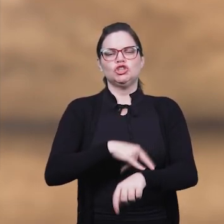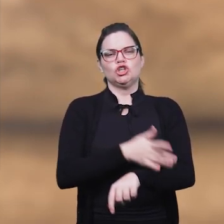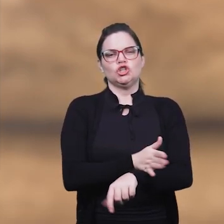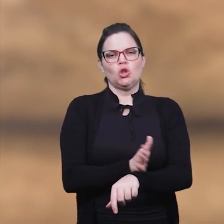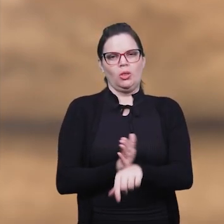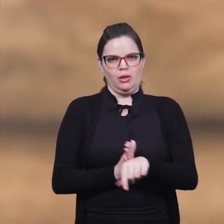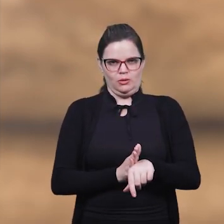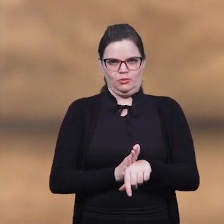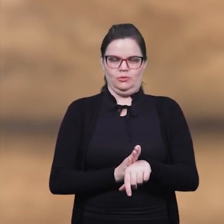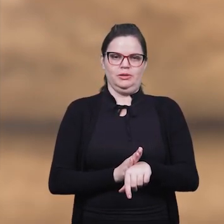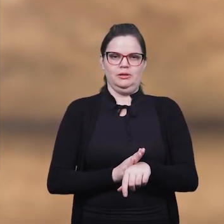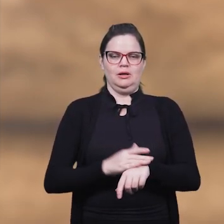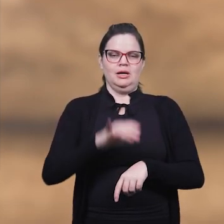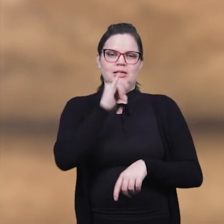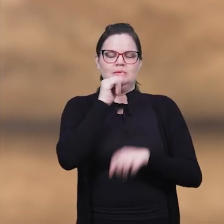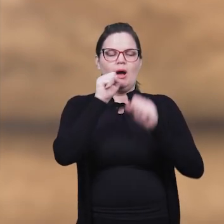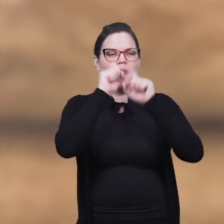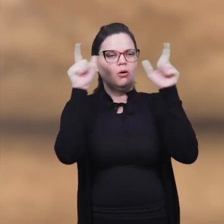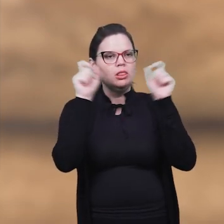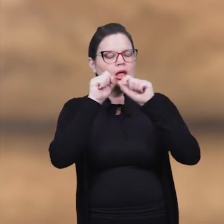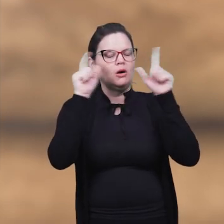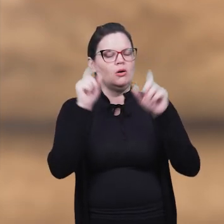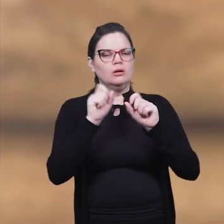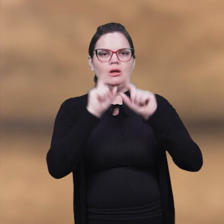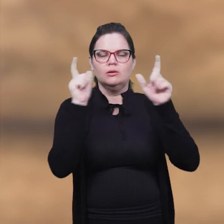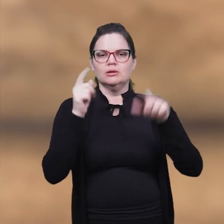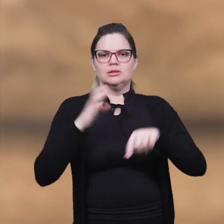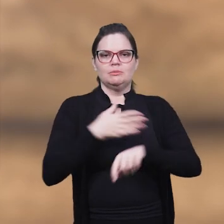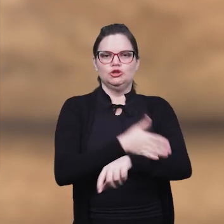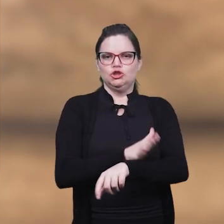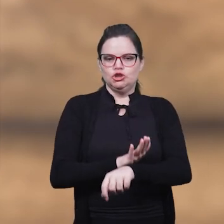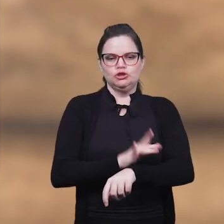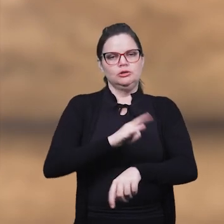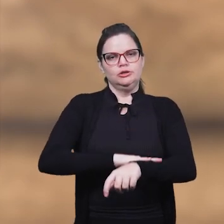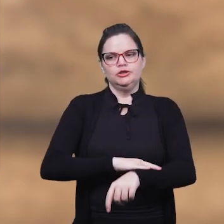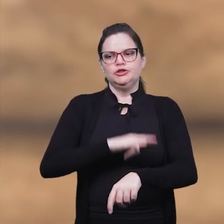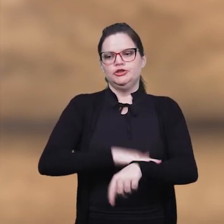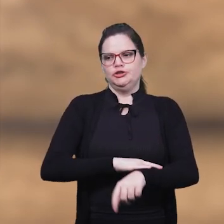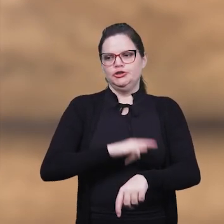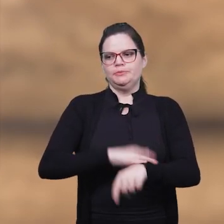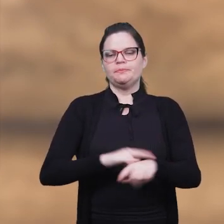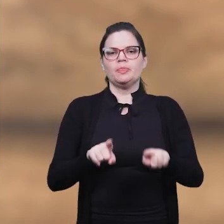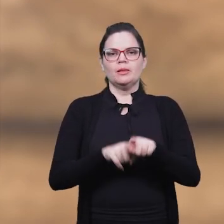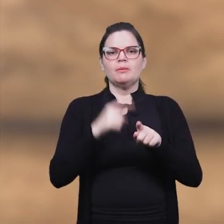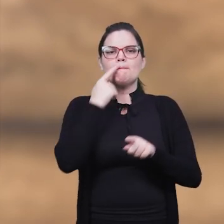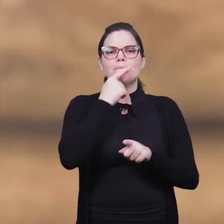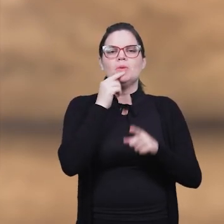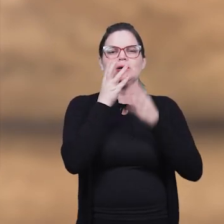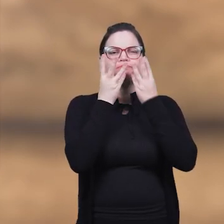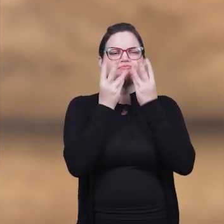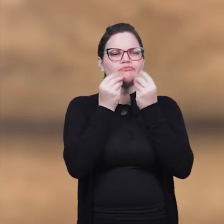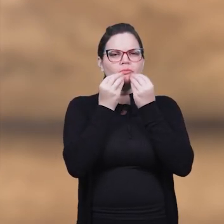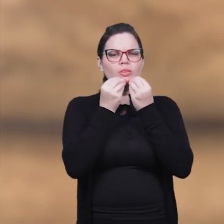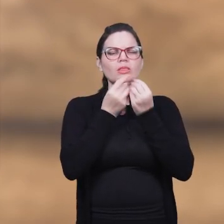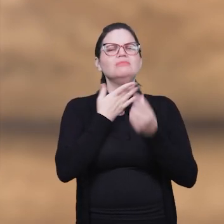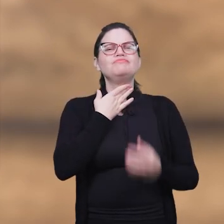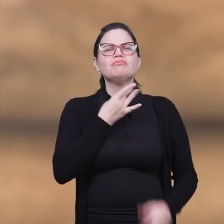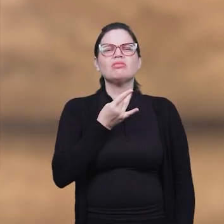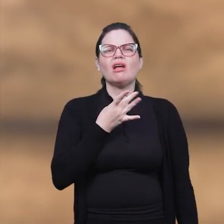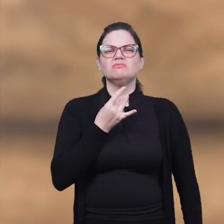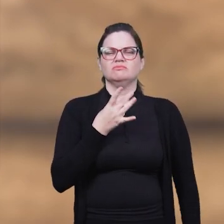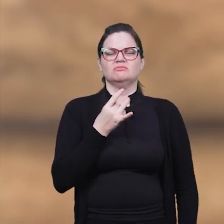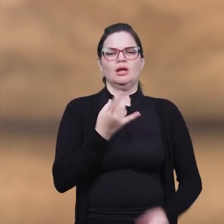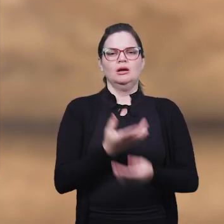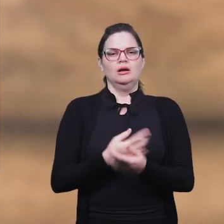vezes, por exemplo, durante a noite, e em quantidade maior, boca seca ou sede intensa,